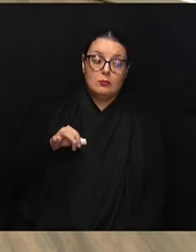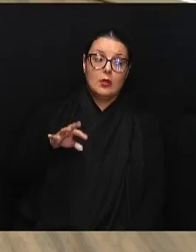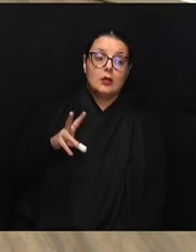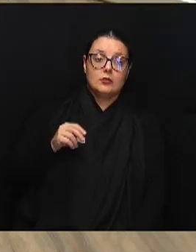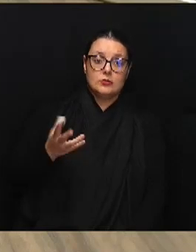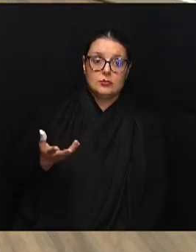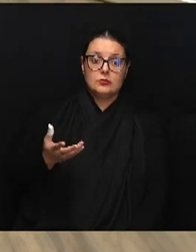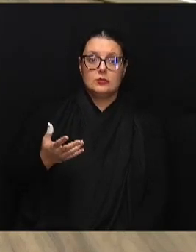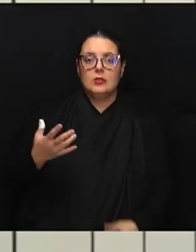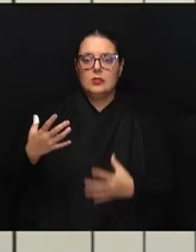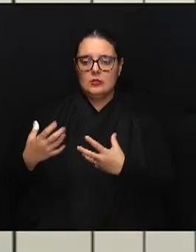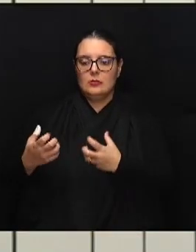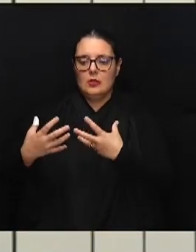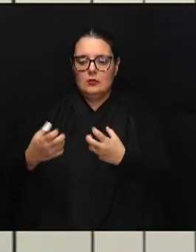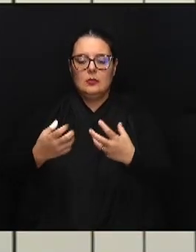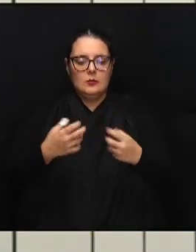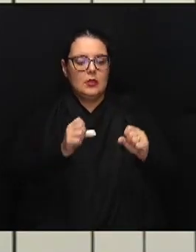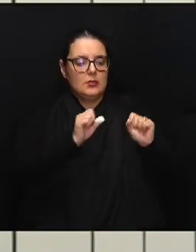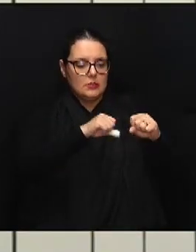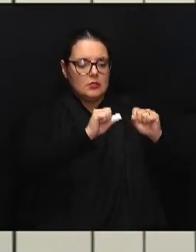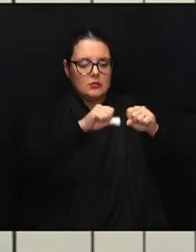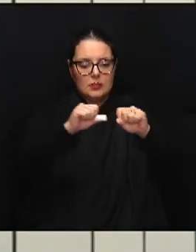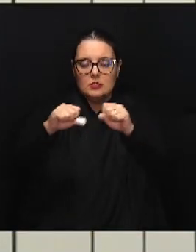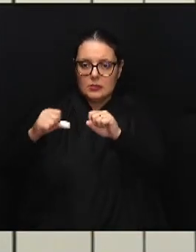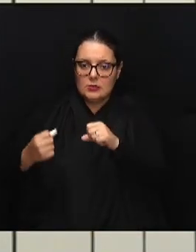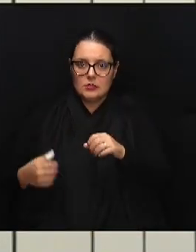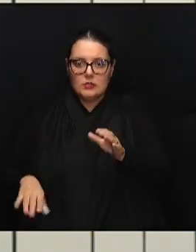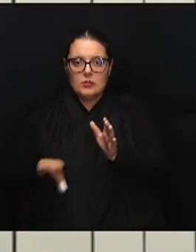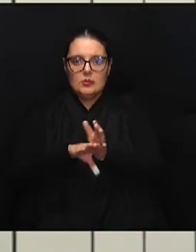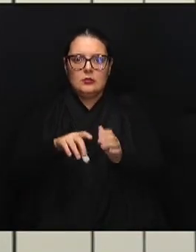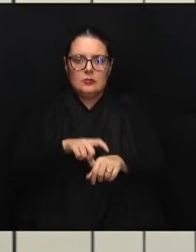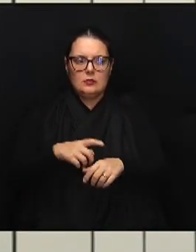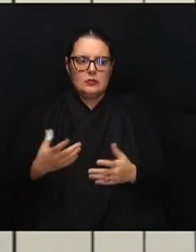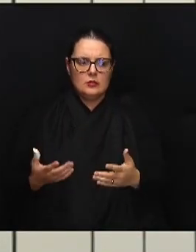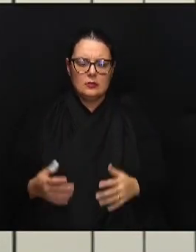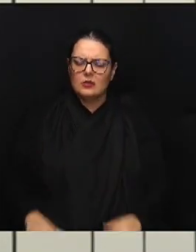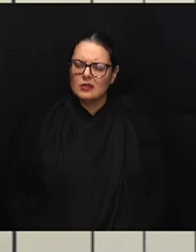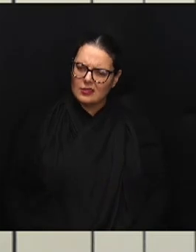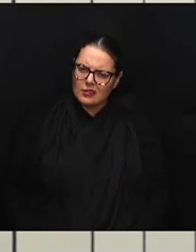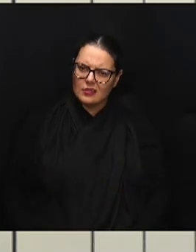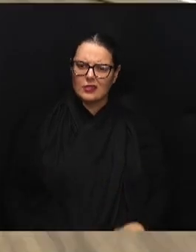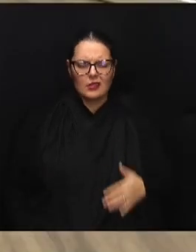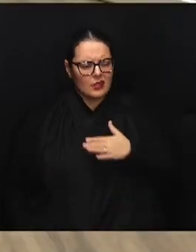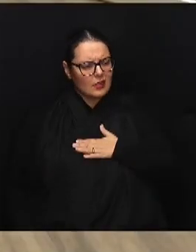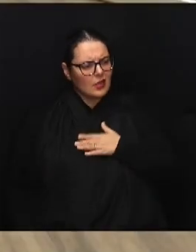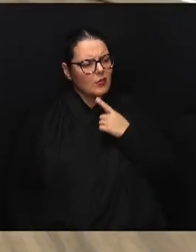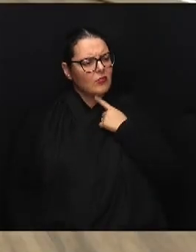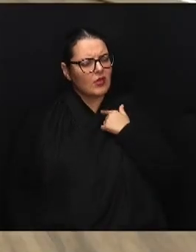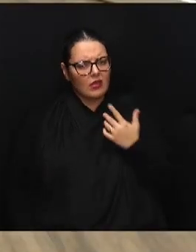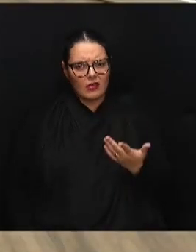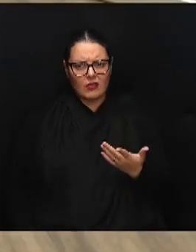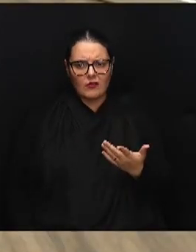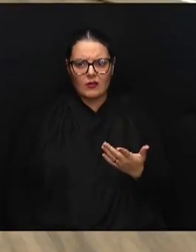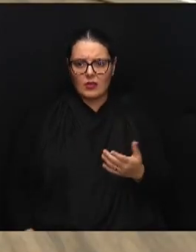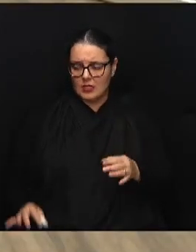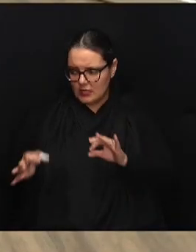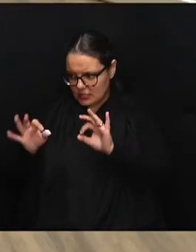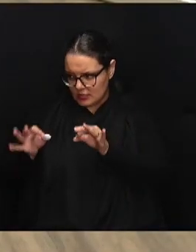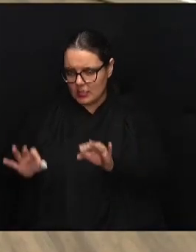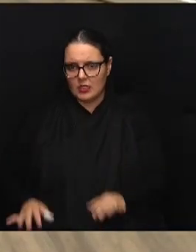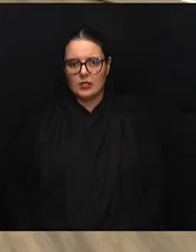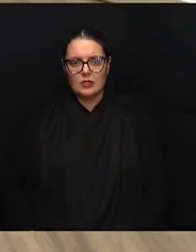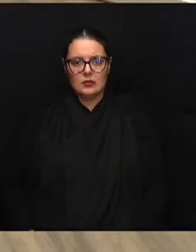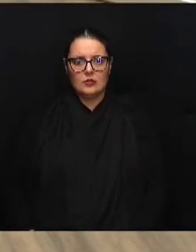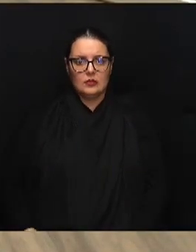só aceitando, dizendo sim para o outro, mas chega um momento que a gente fala, mas espera aí, e a minha vontade? Aonde Exatamente. fica? Né?